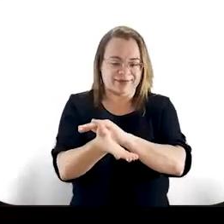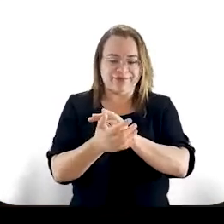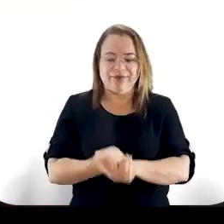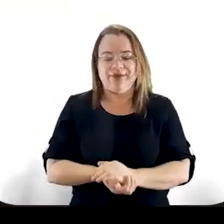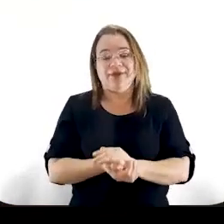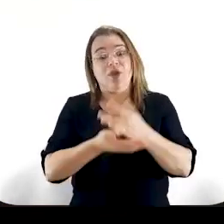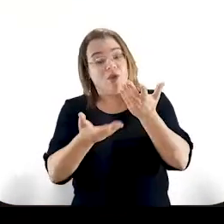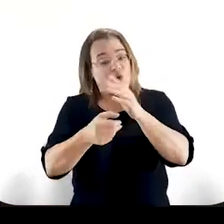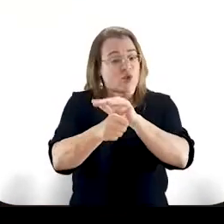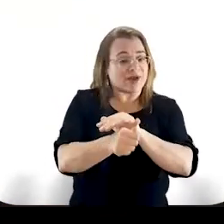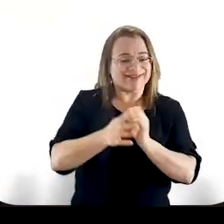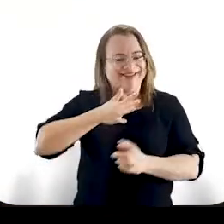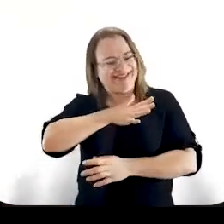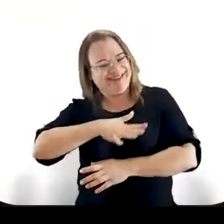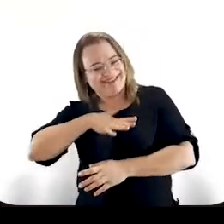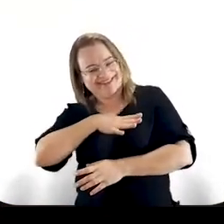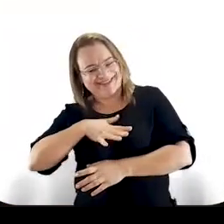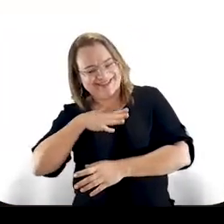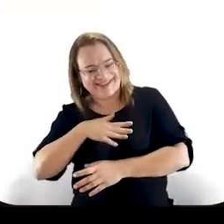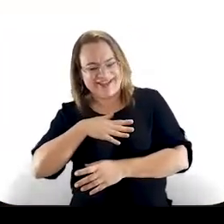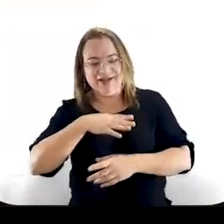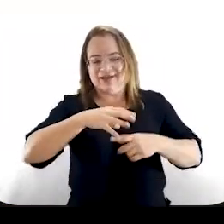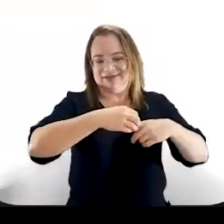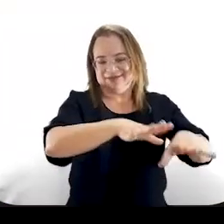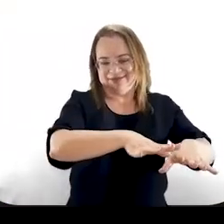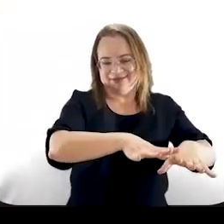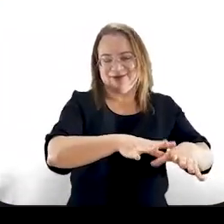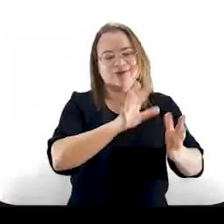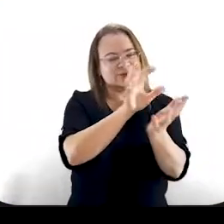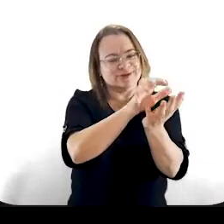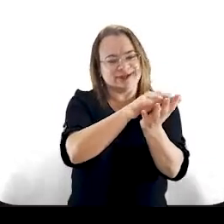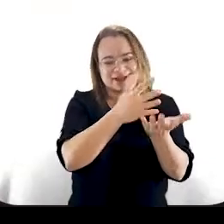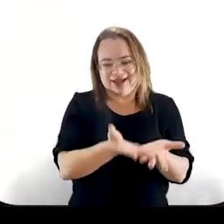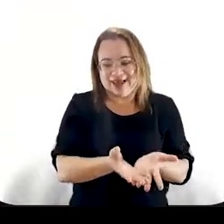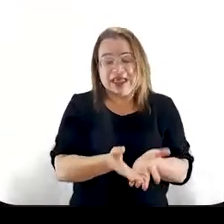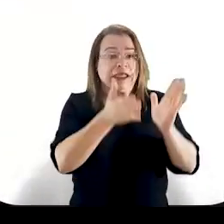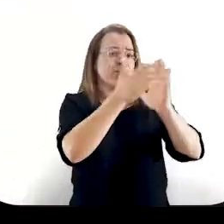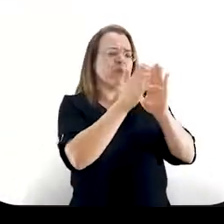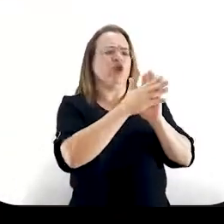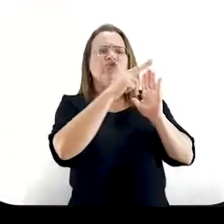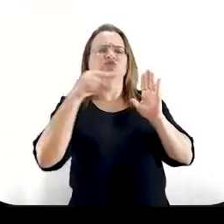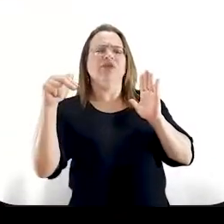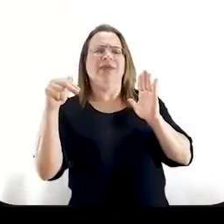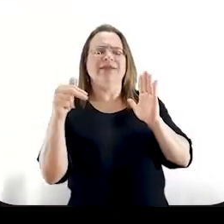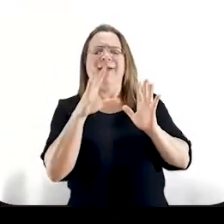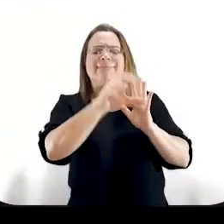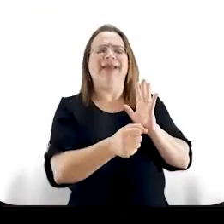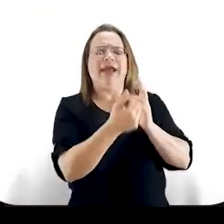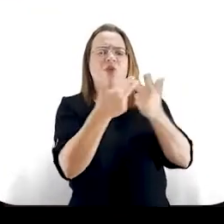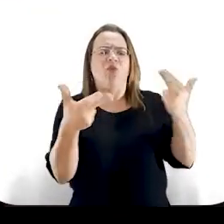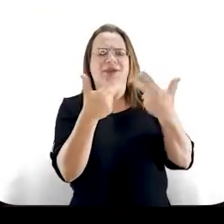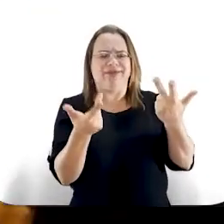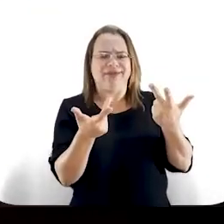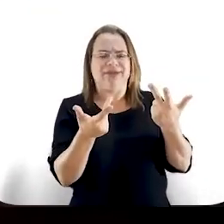O cágado, muito satisfeito, soltou lá o dedo do jacaré, que prometeu nunca mais pegar uma coisa